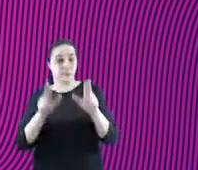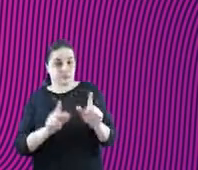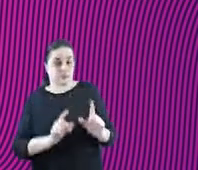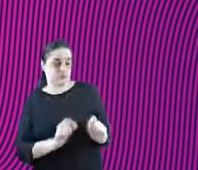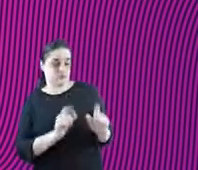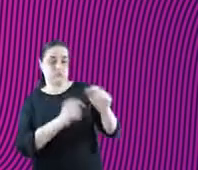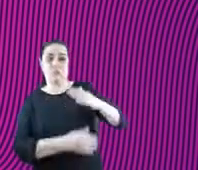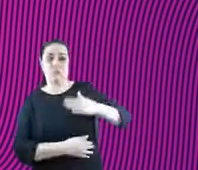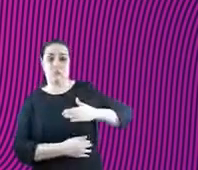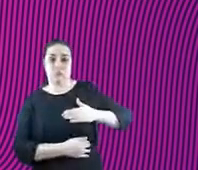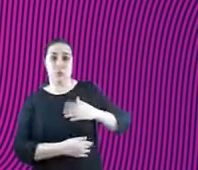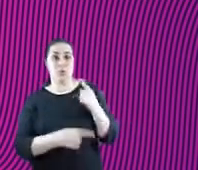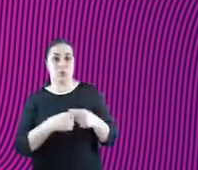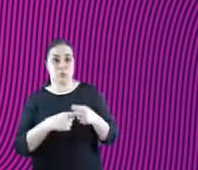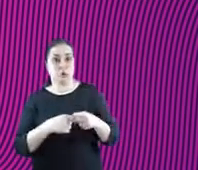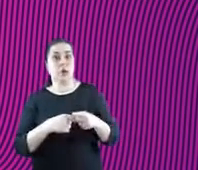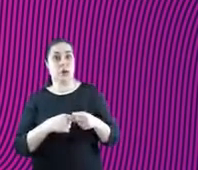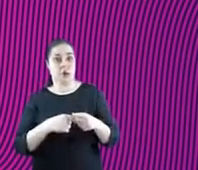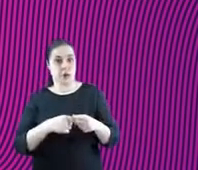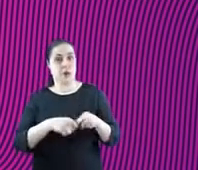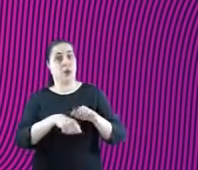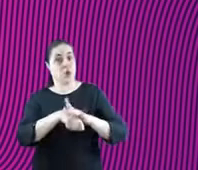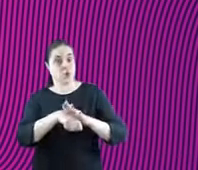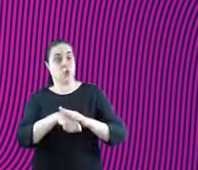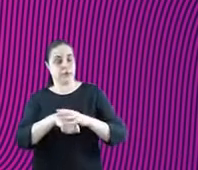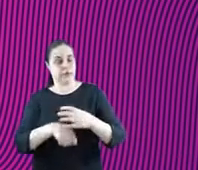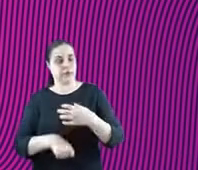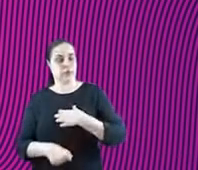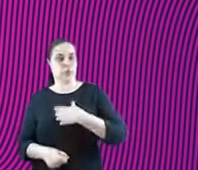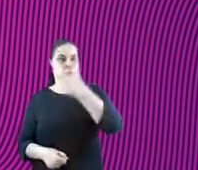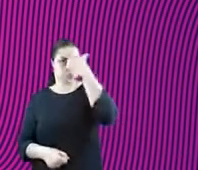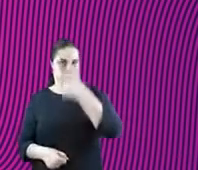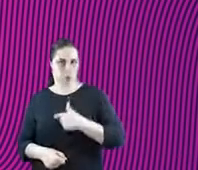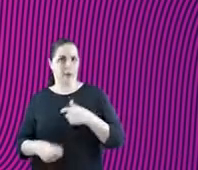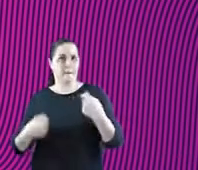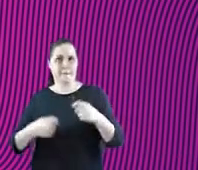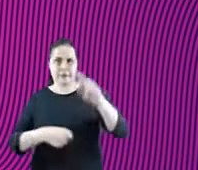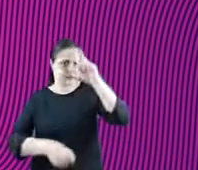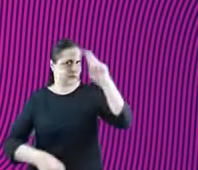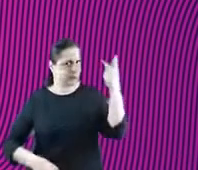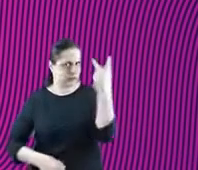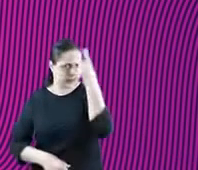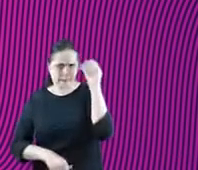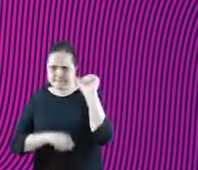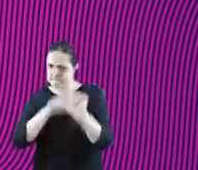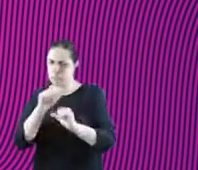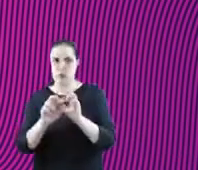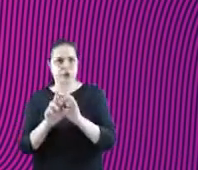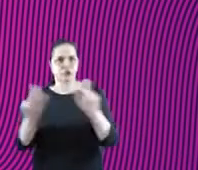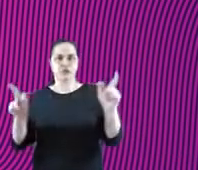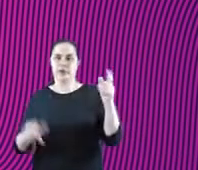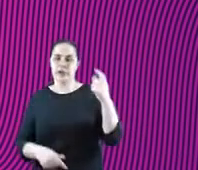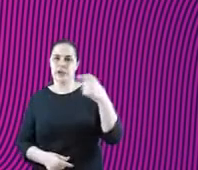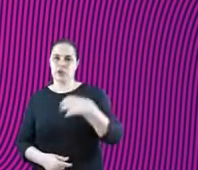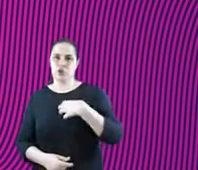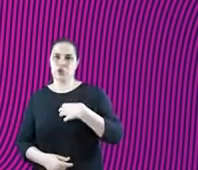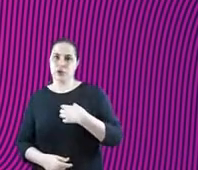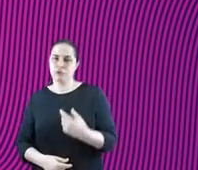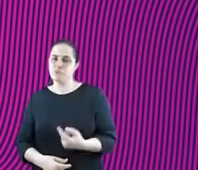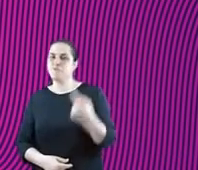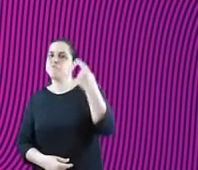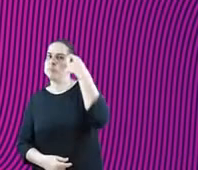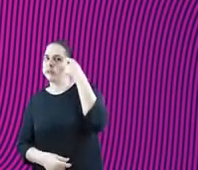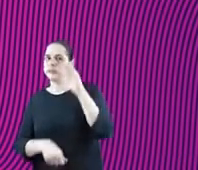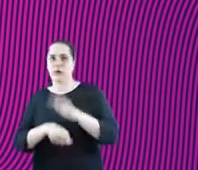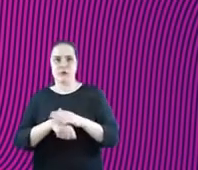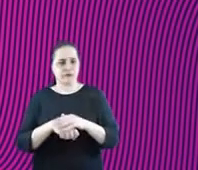comportamental também, que você precisa modificar o seu comportamento, as pessoas não vão adiante. Então,